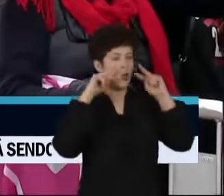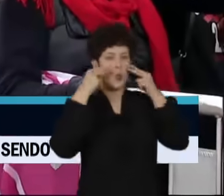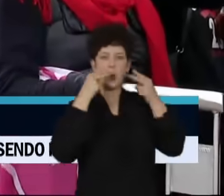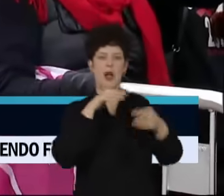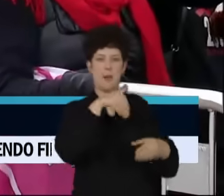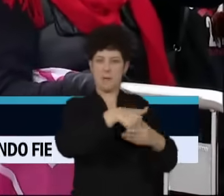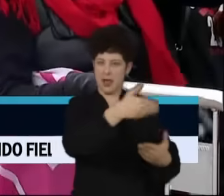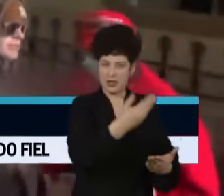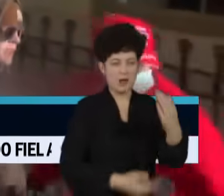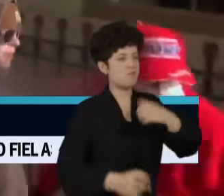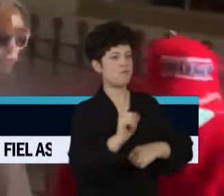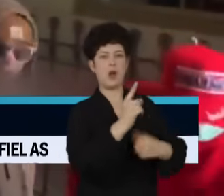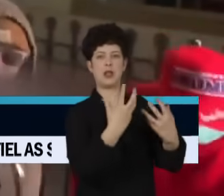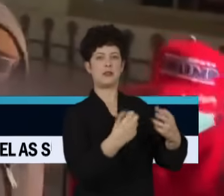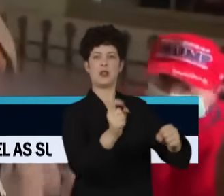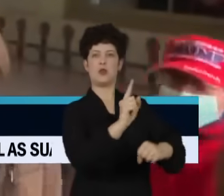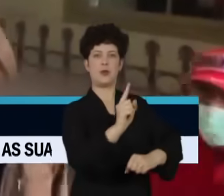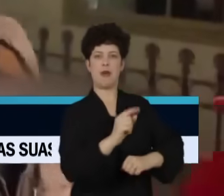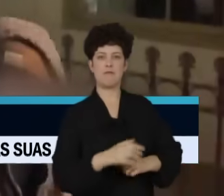derrota nas eleições.